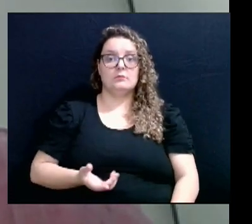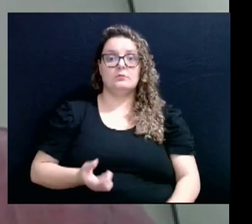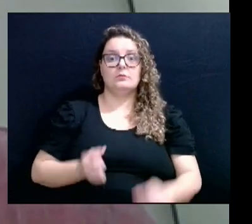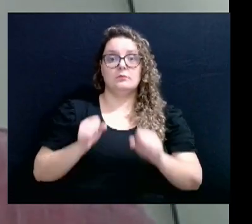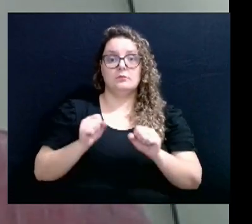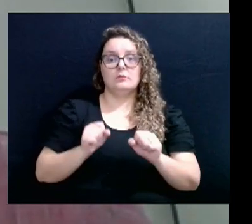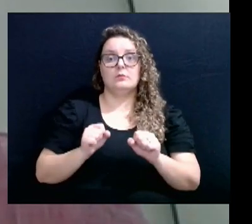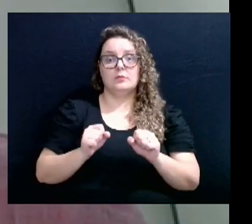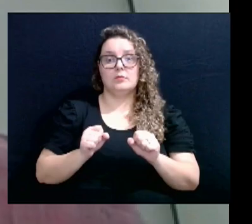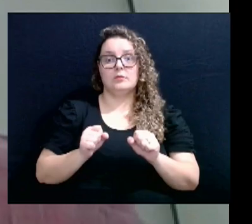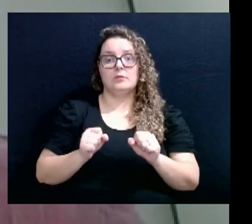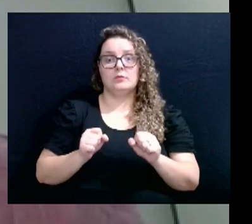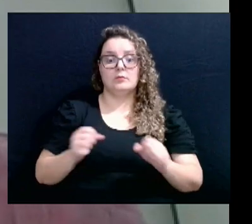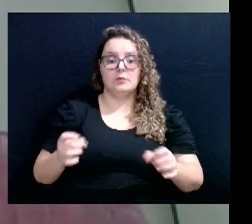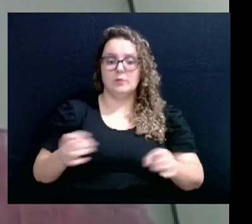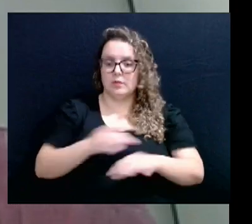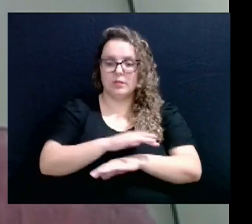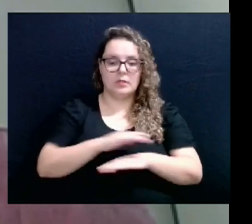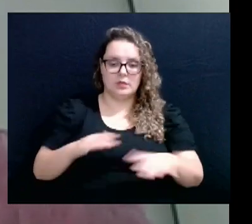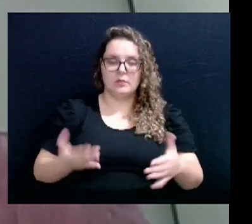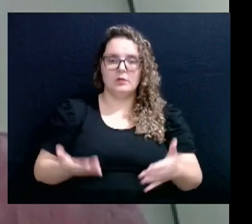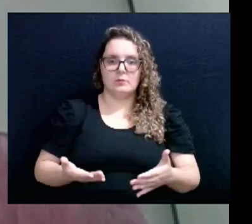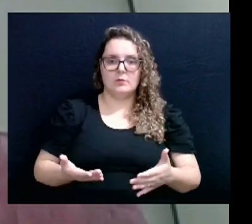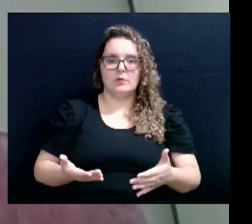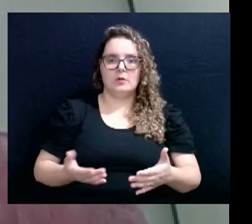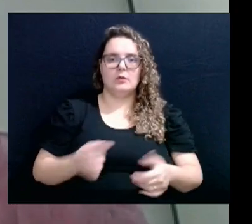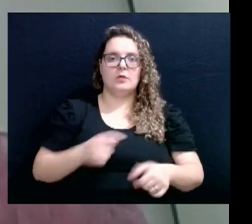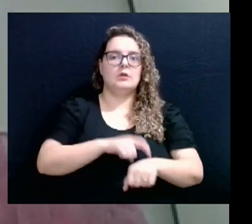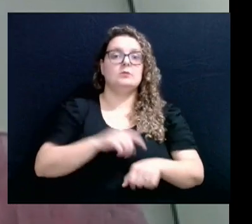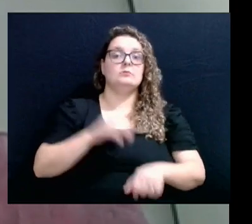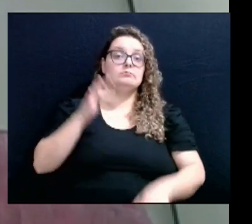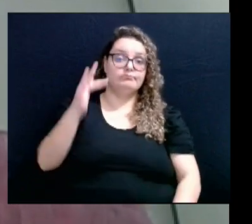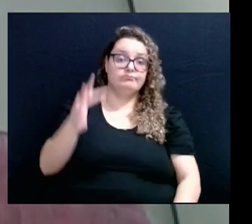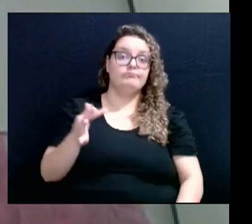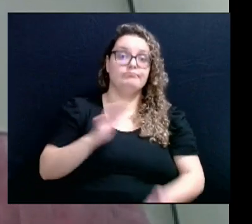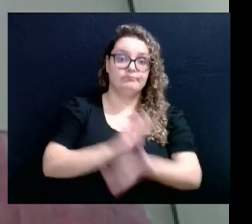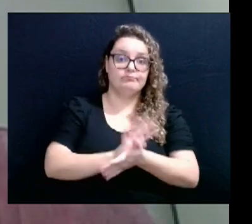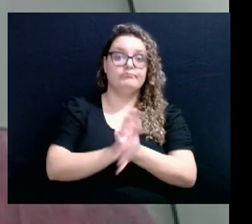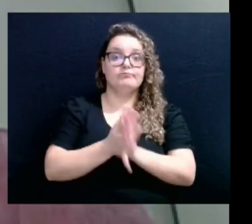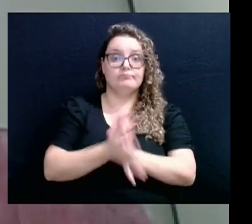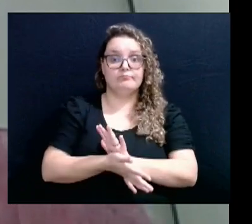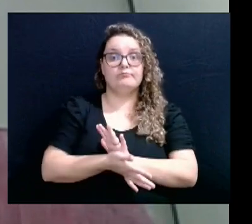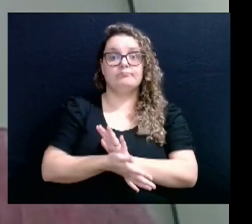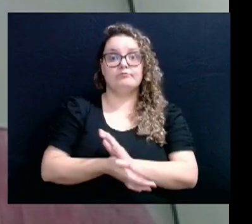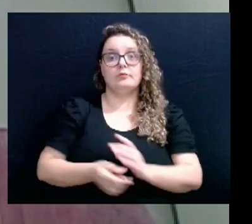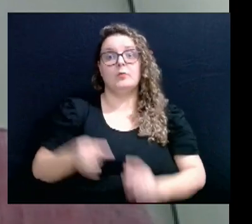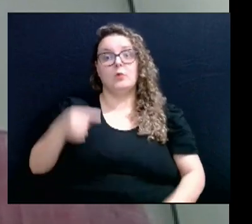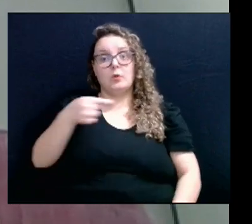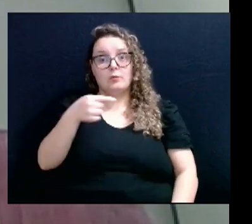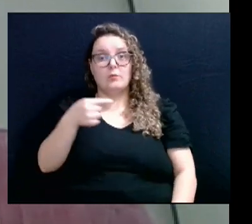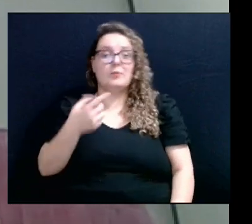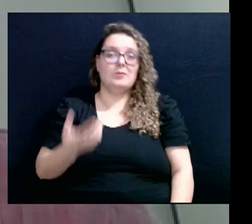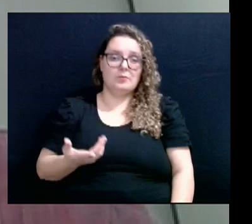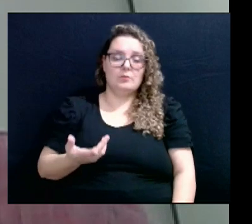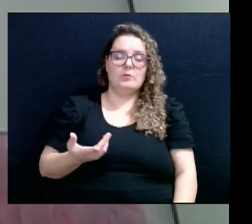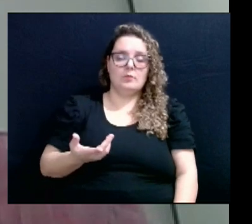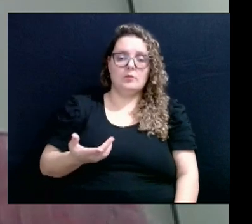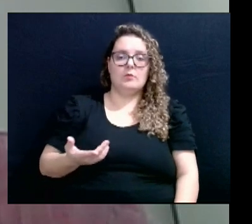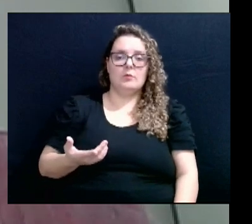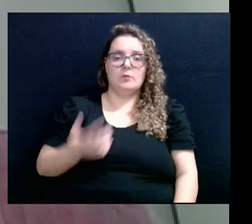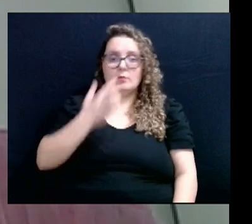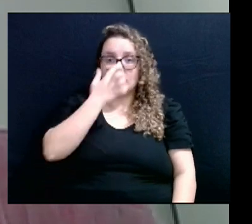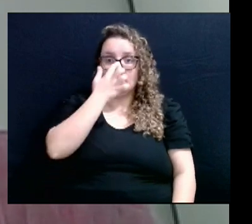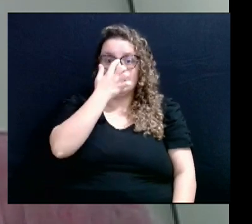inibir, né, esses cenários futuros pessimistas, né, negativos, que a gente não quer que eles